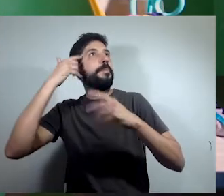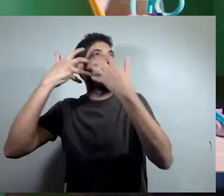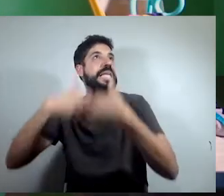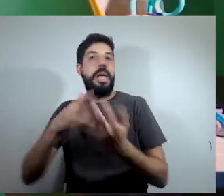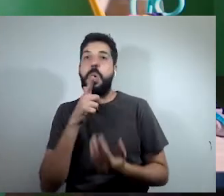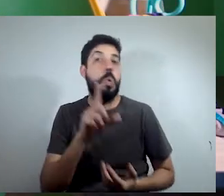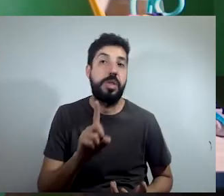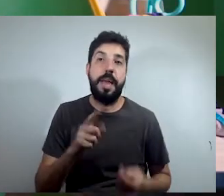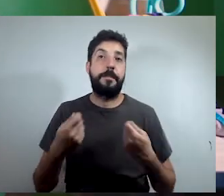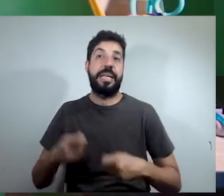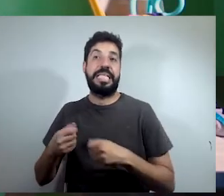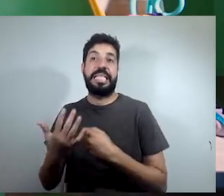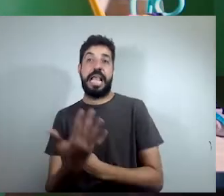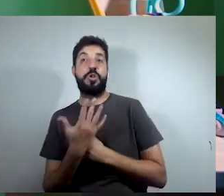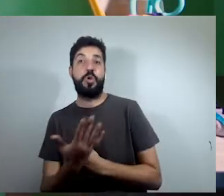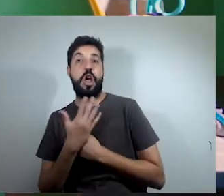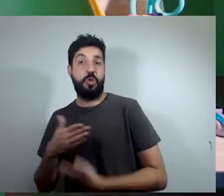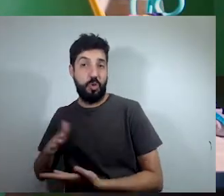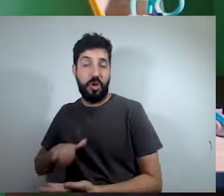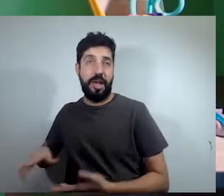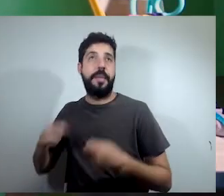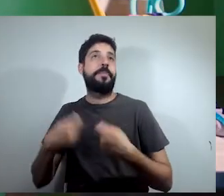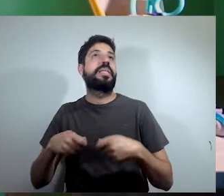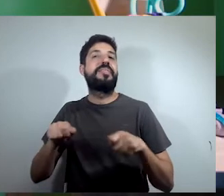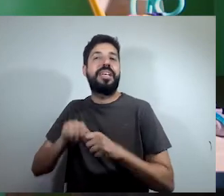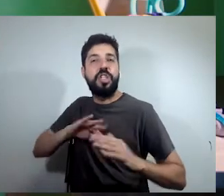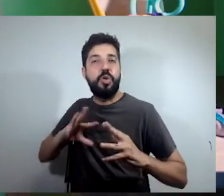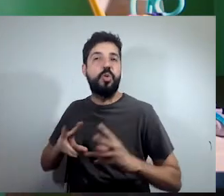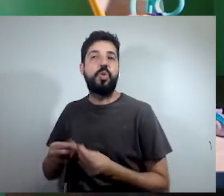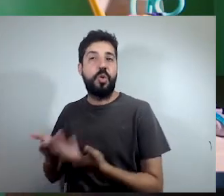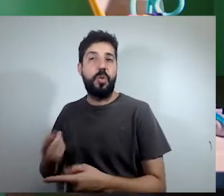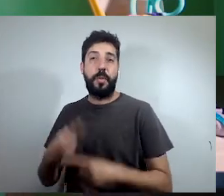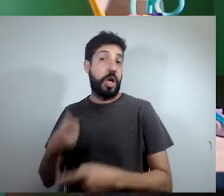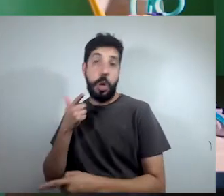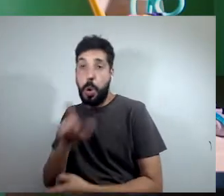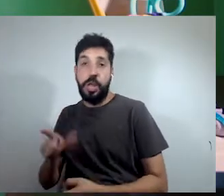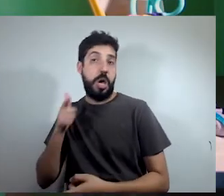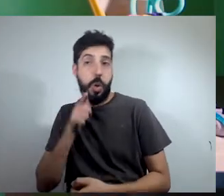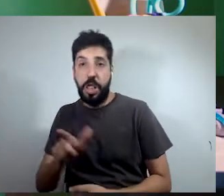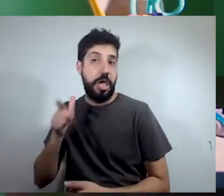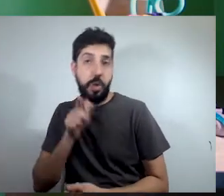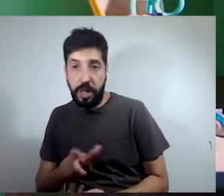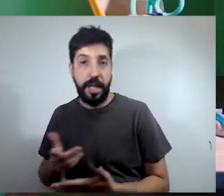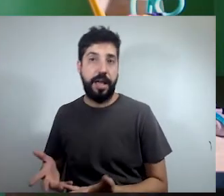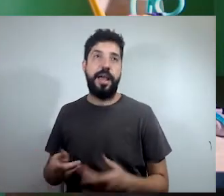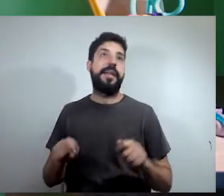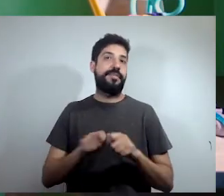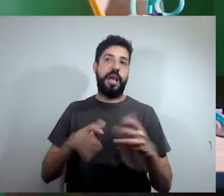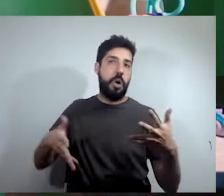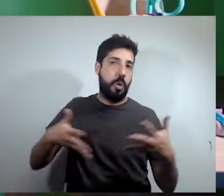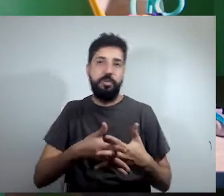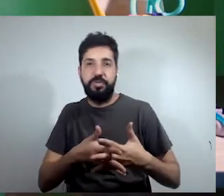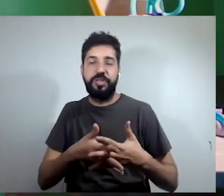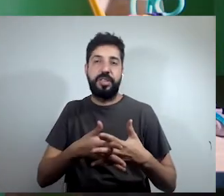que precisa sempre de ajuda, de que eu preciso fazer tudo para ele, que ele não dá conta e ela não dá conta e tal, e fica essa